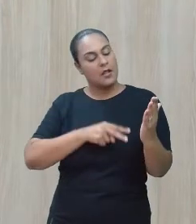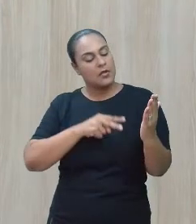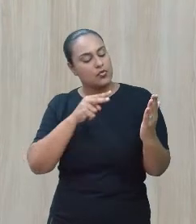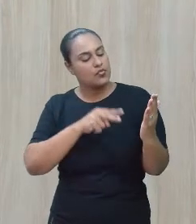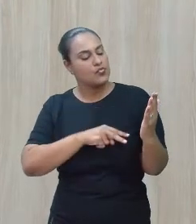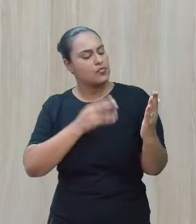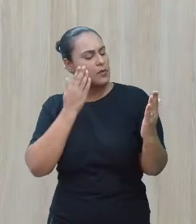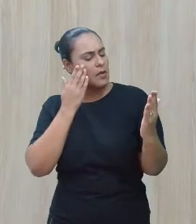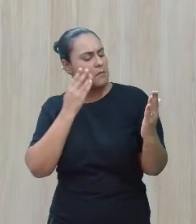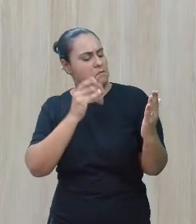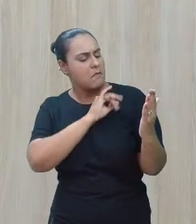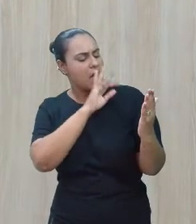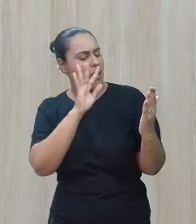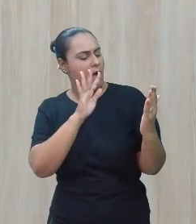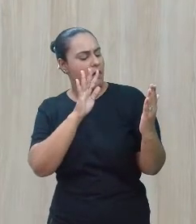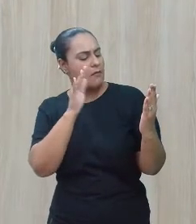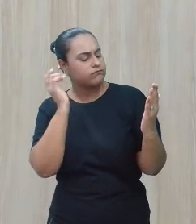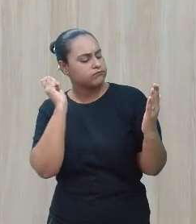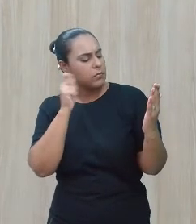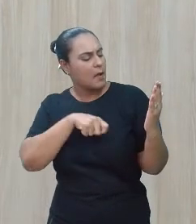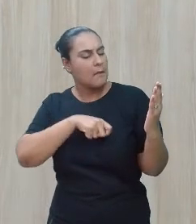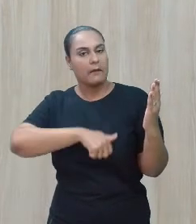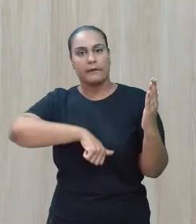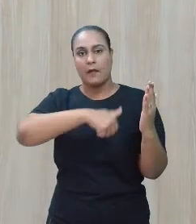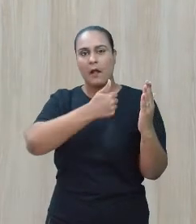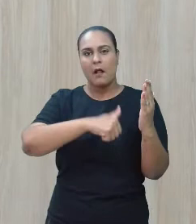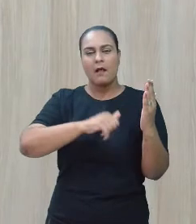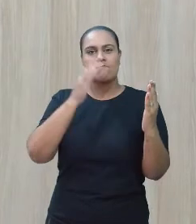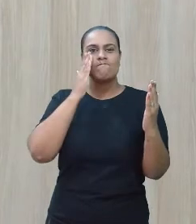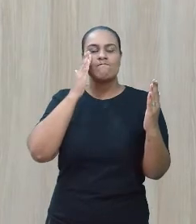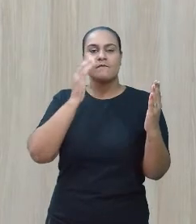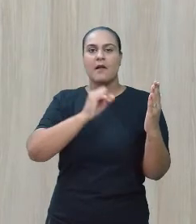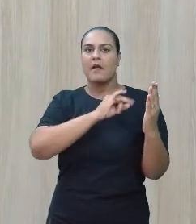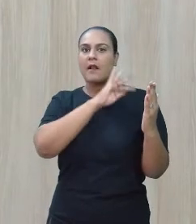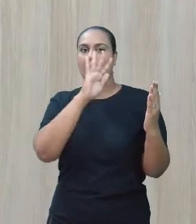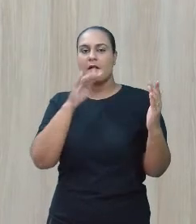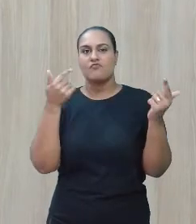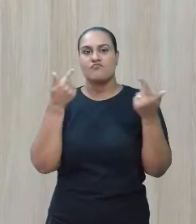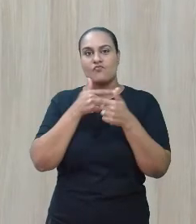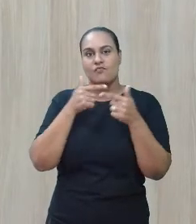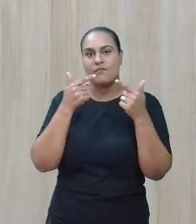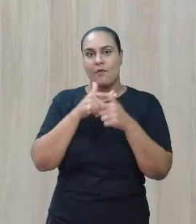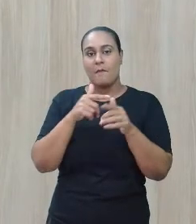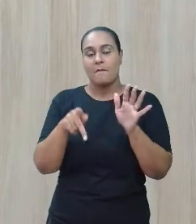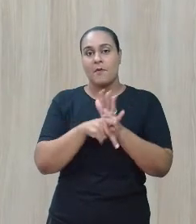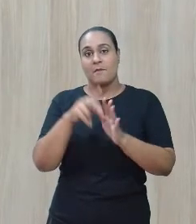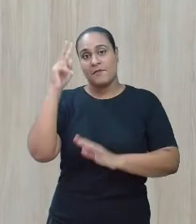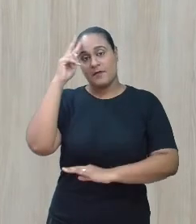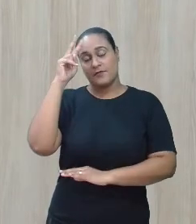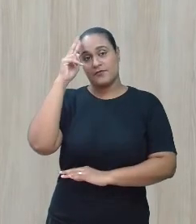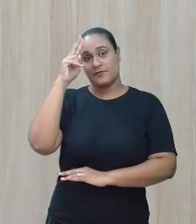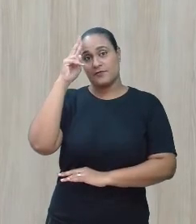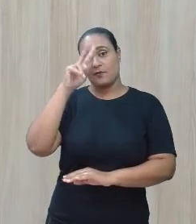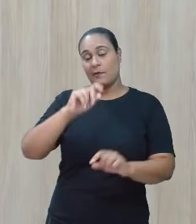e ler, conseguir interpretar, entender o humor daquela charge ou o que é que ela está nos